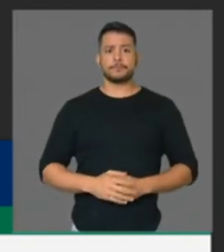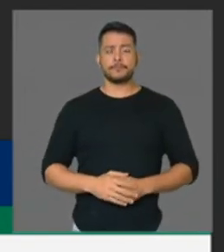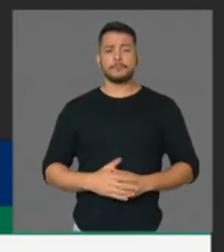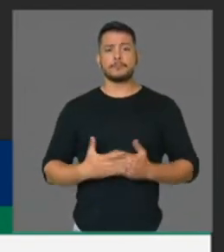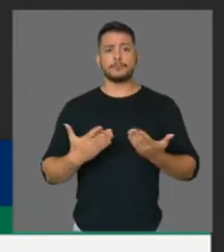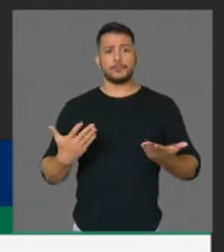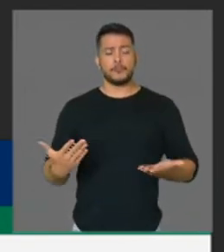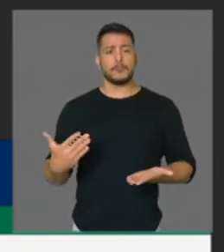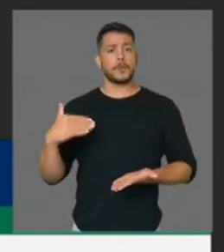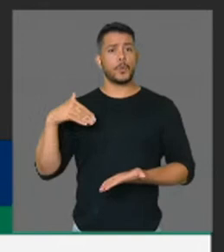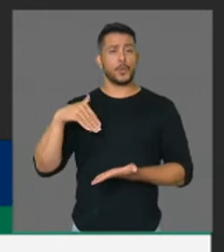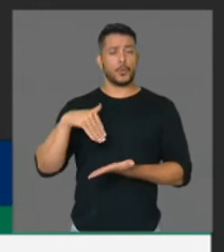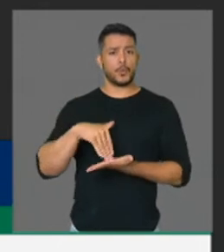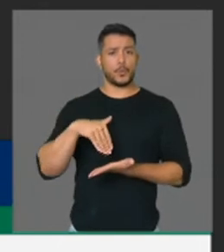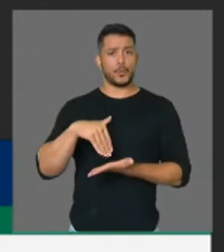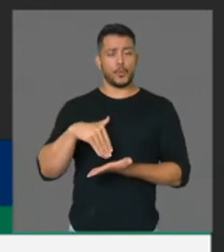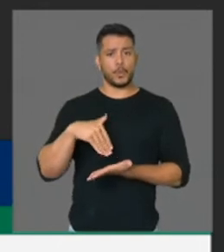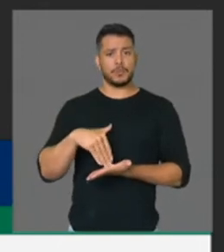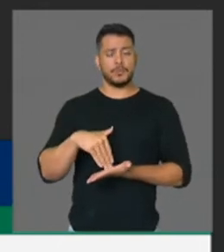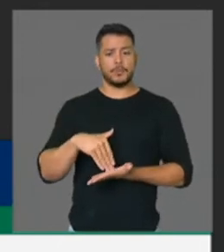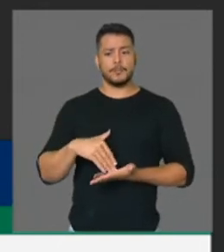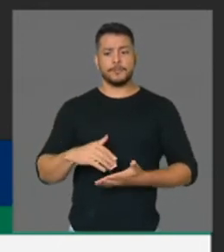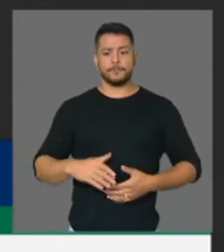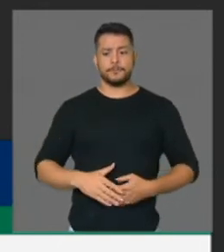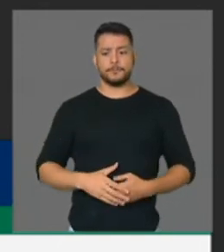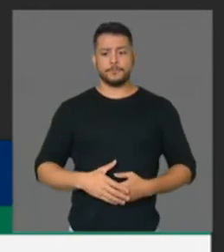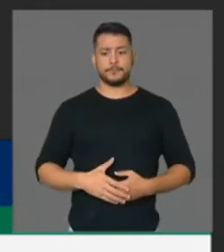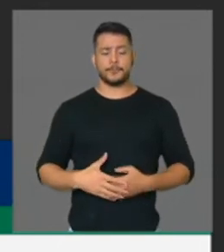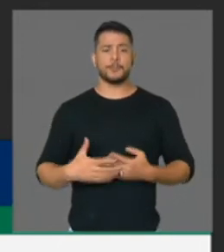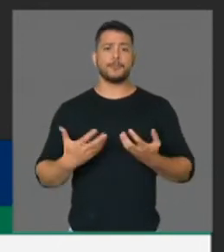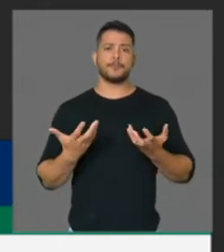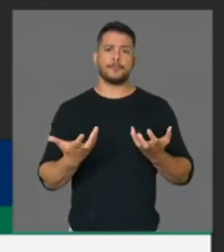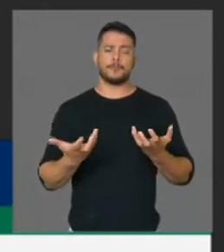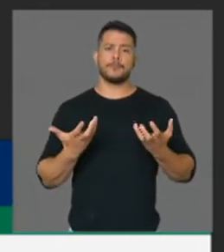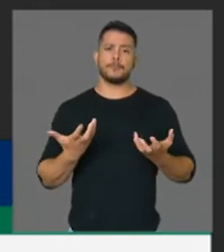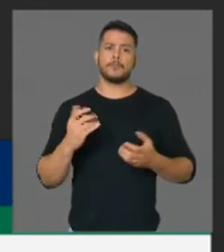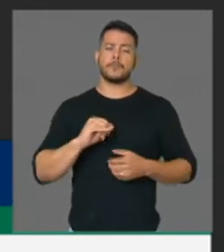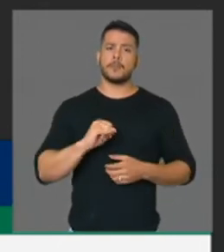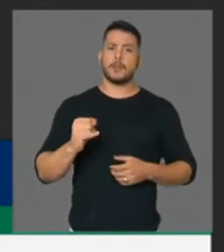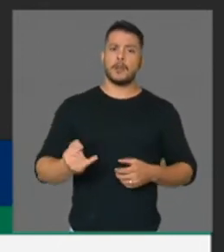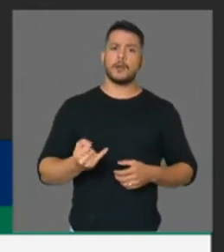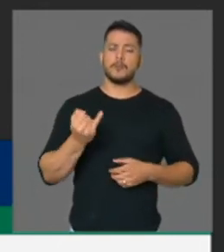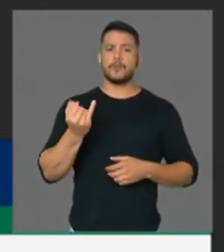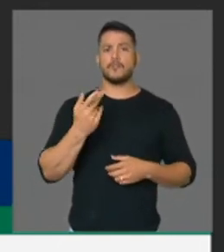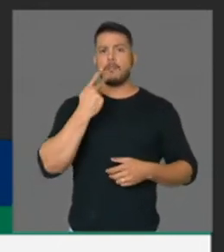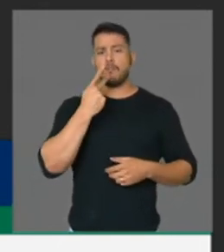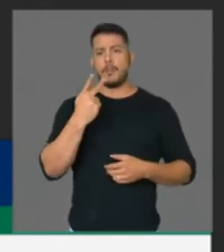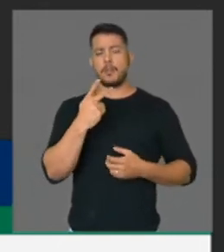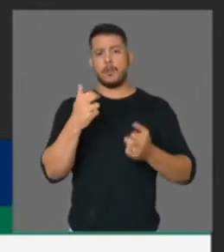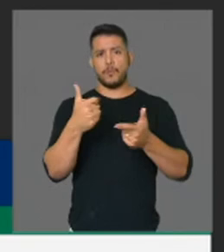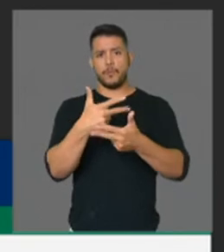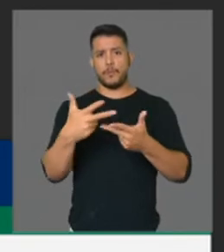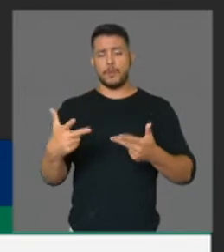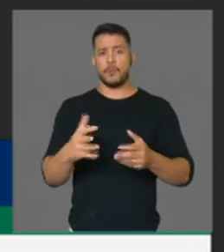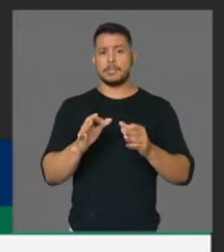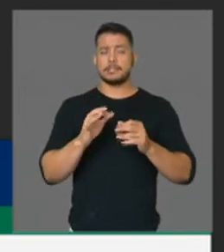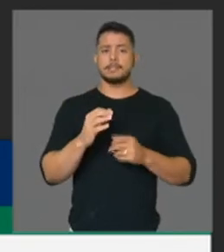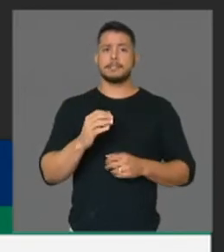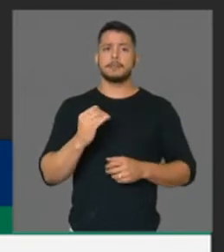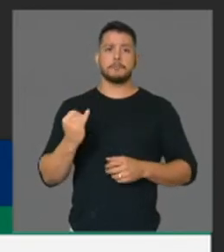presidente, eu quero fazer uma fala que considero muito objetiva no sentido de